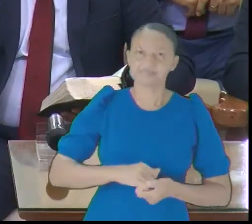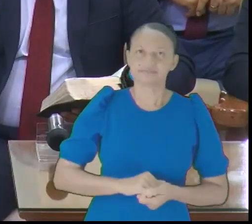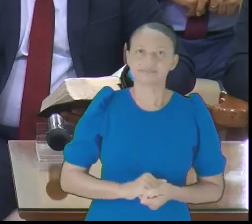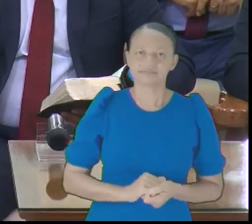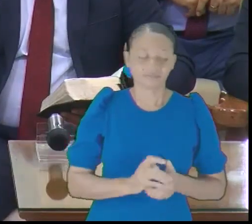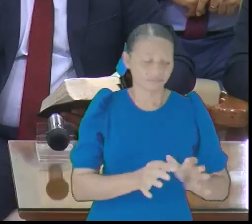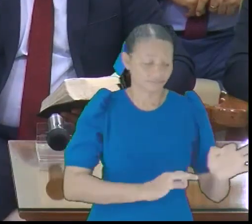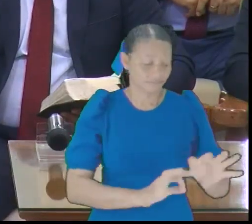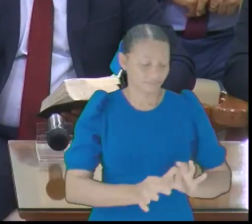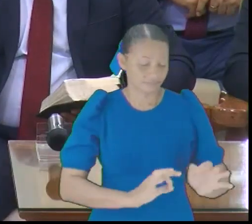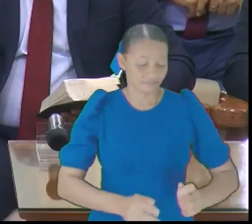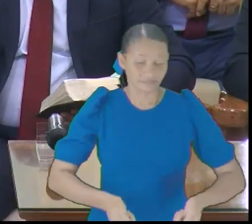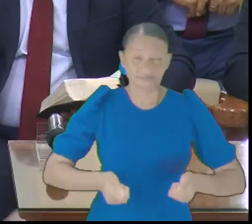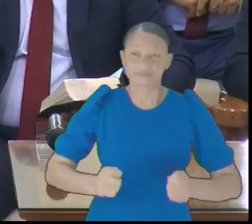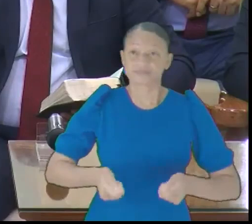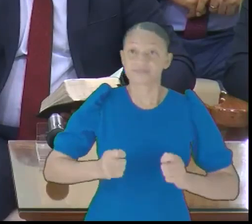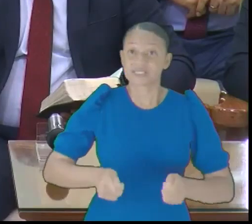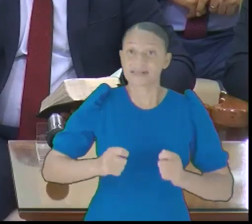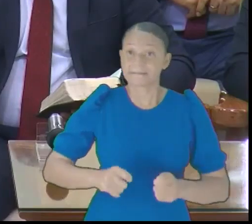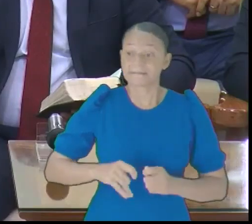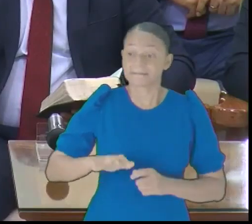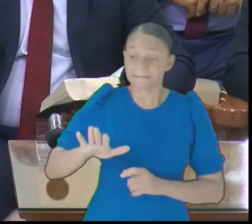Prepara a carruagem para ir buscá-lo.